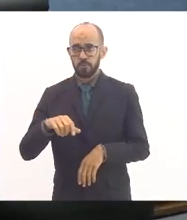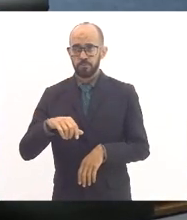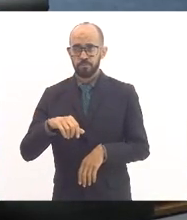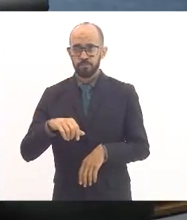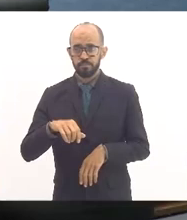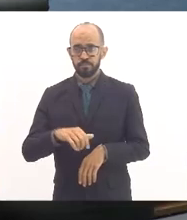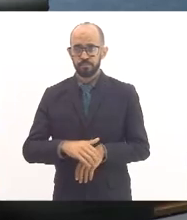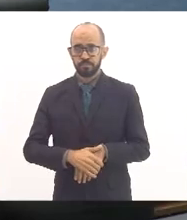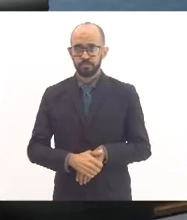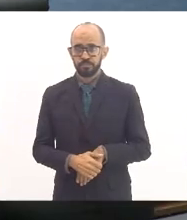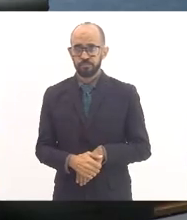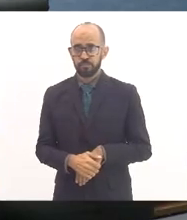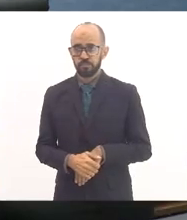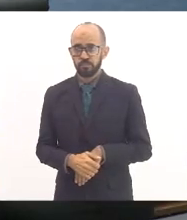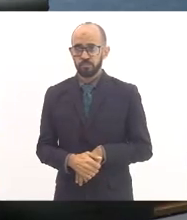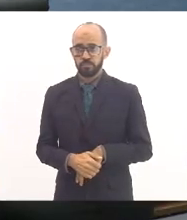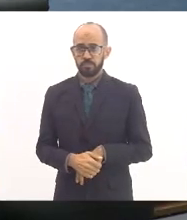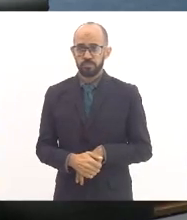favor